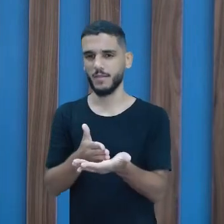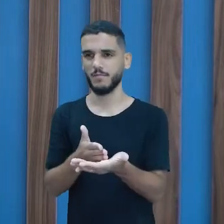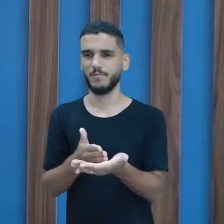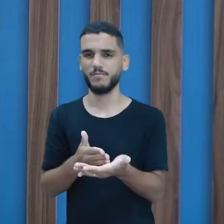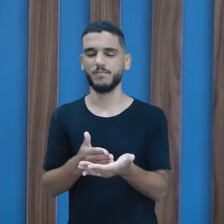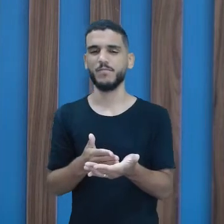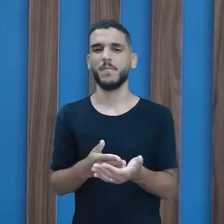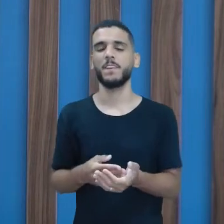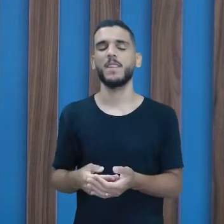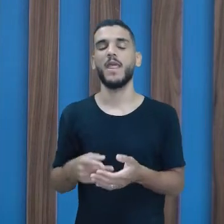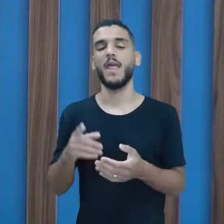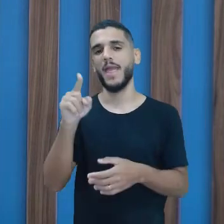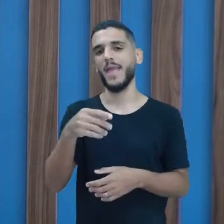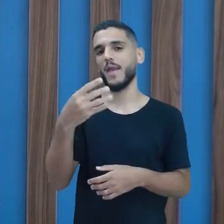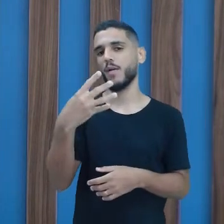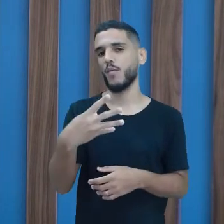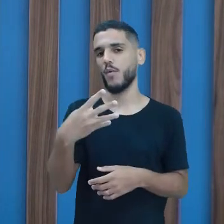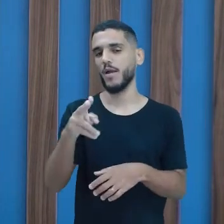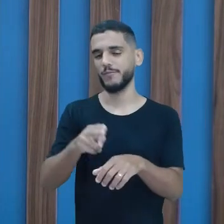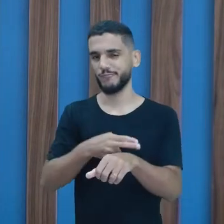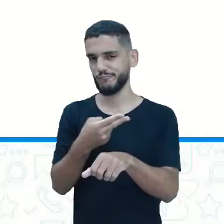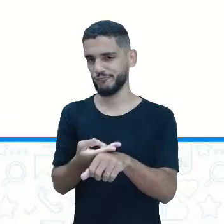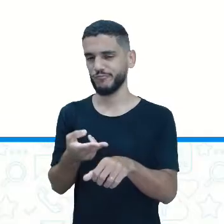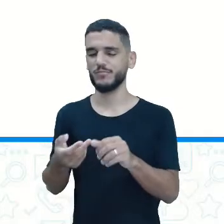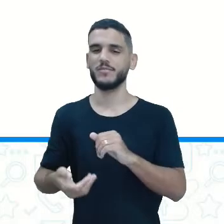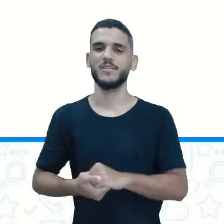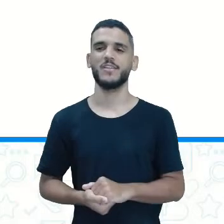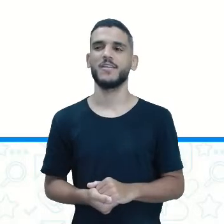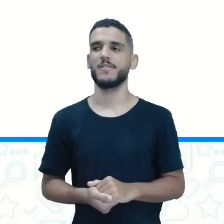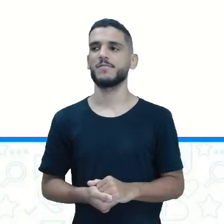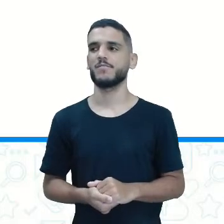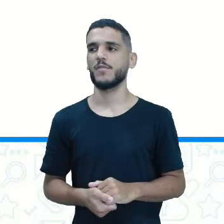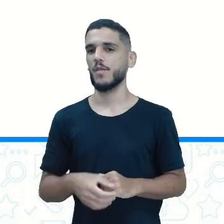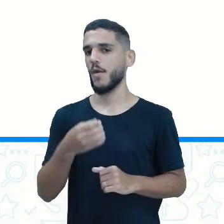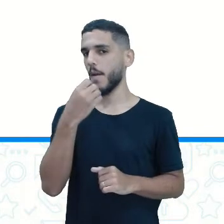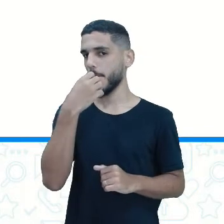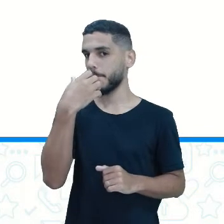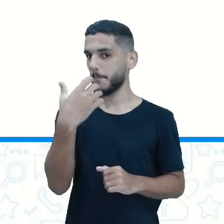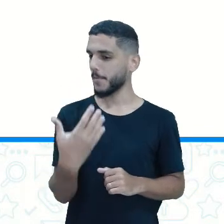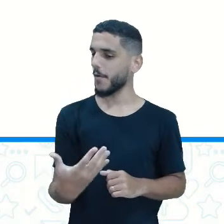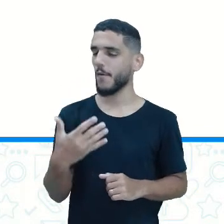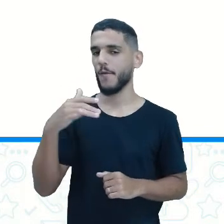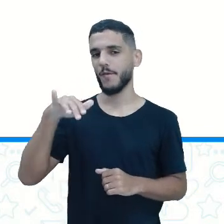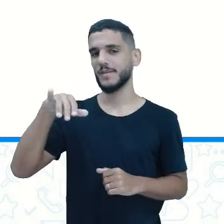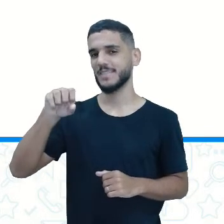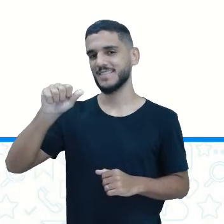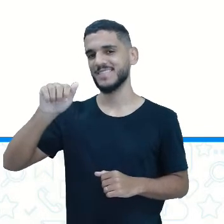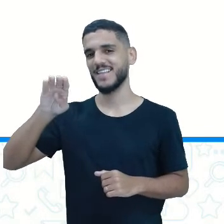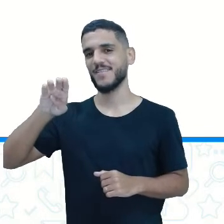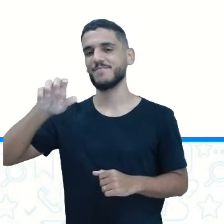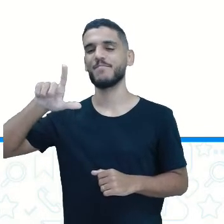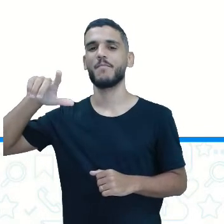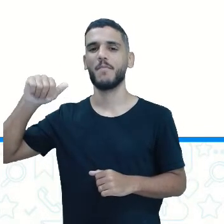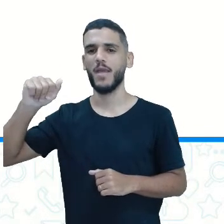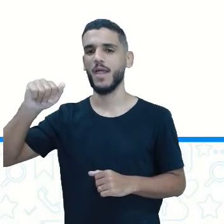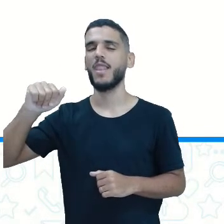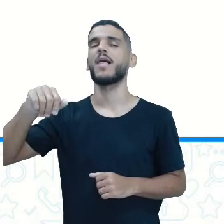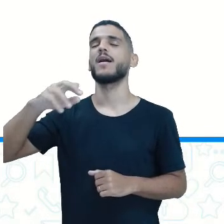metade seriam 4 brigadeiros. Ai, que maravilha, Isabela. Isabela mentalmente já respondeu.